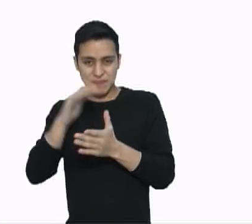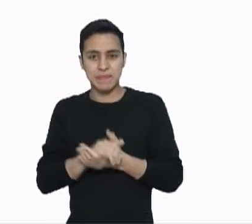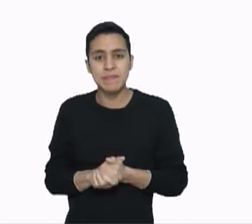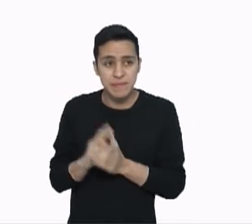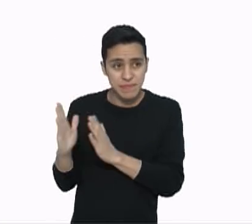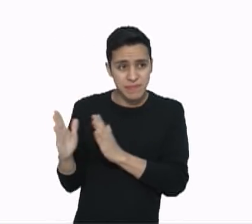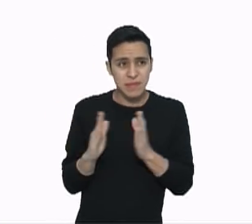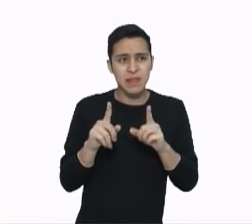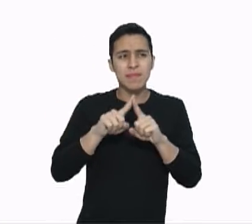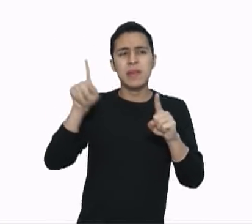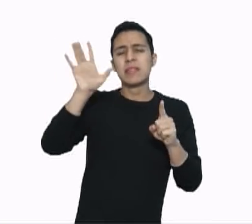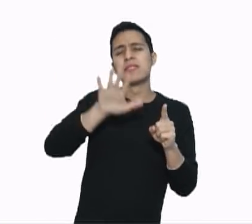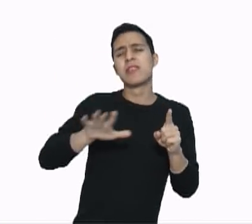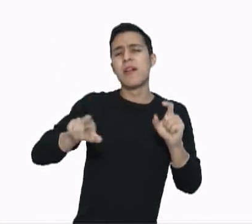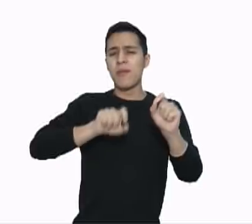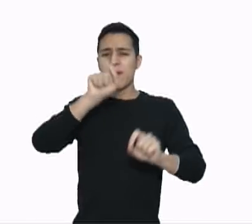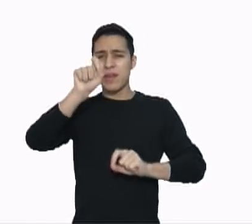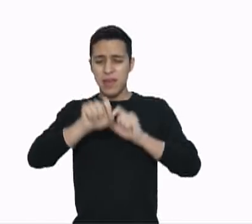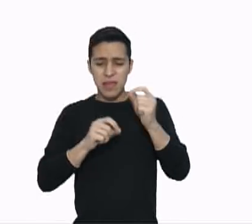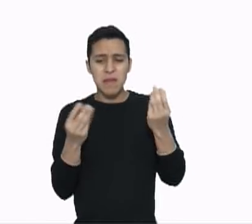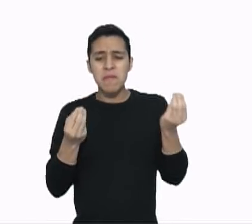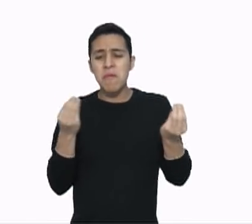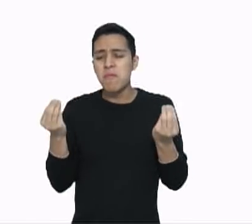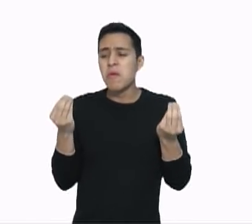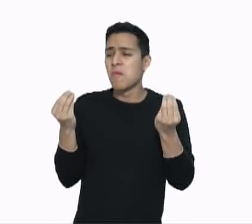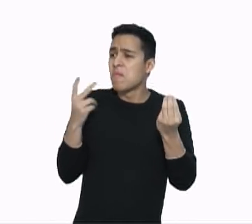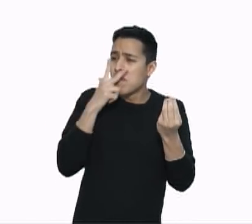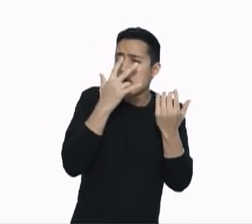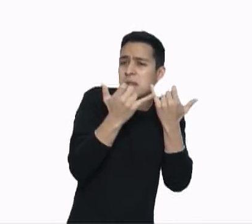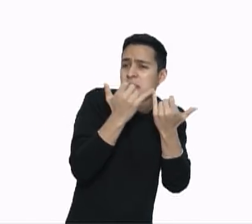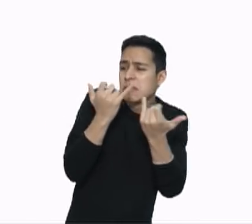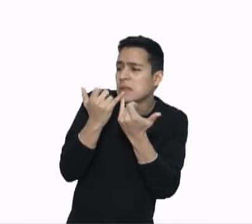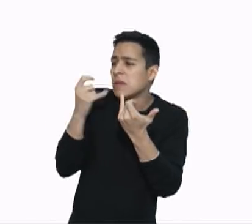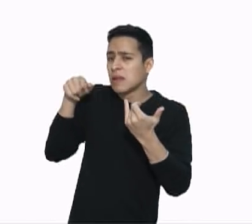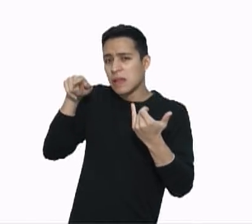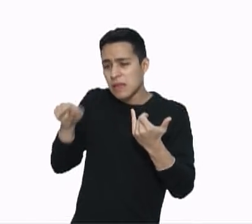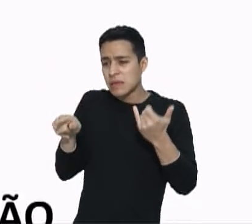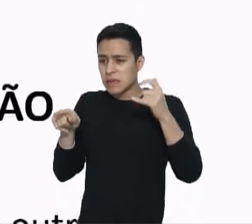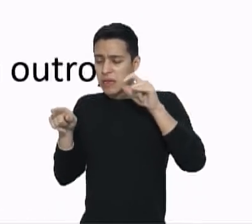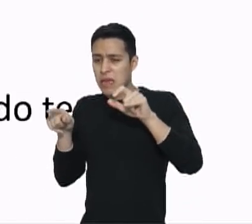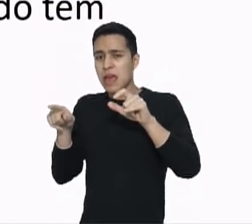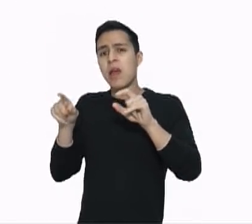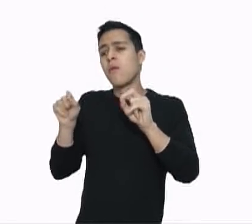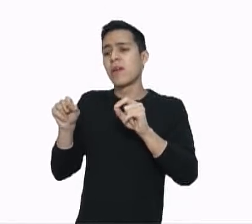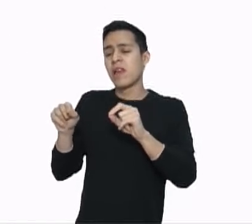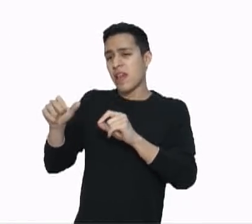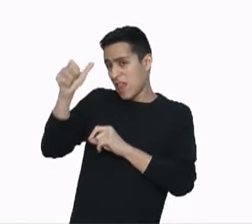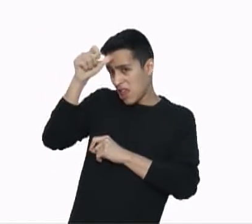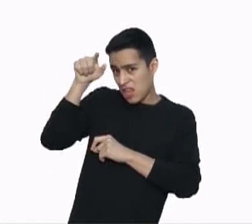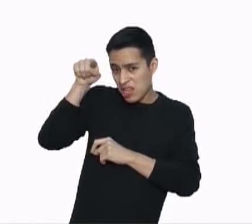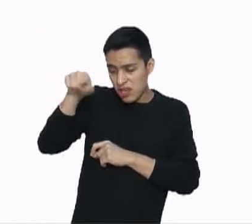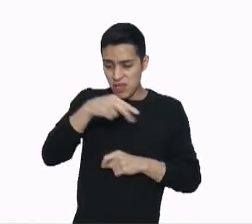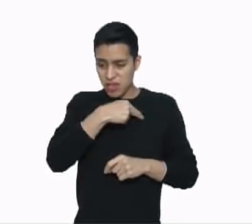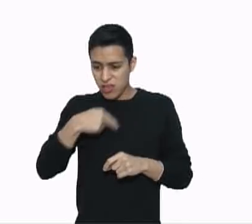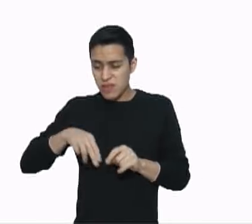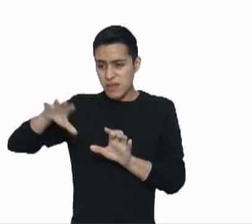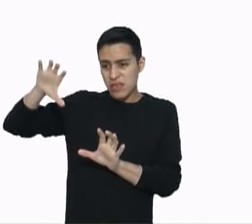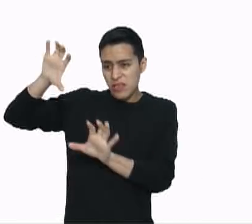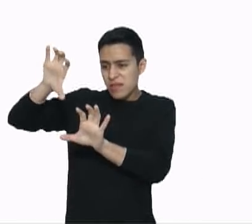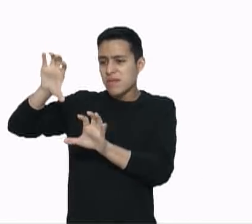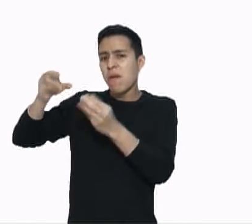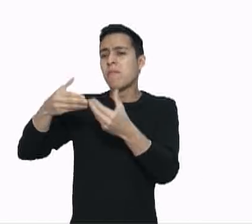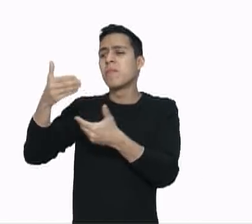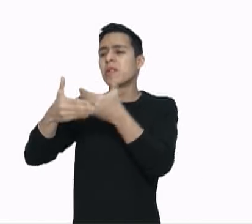que há em comum nos processos de independência da Índia e da Indochina? Bem, antes